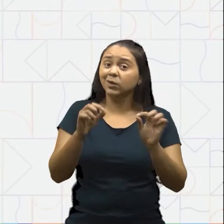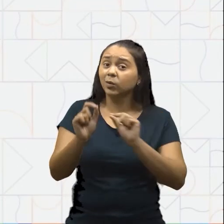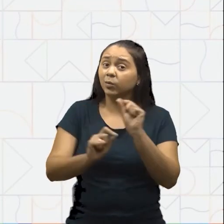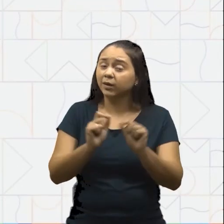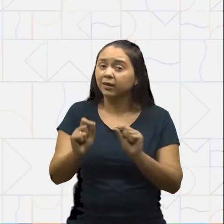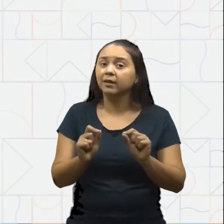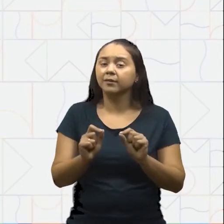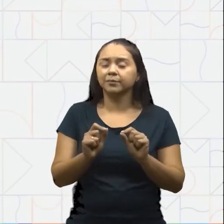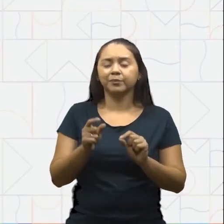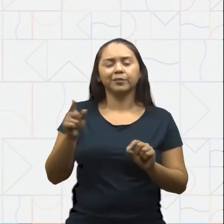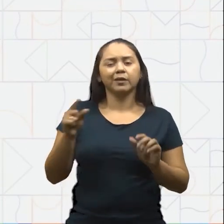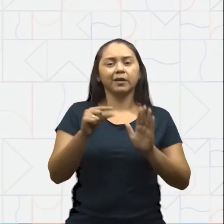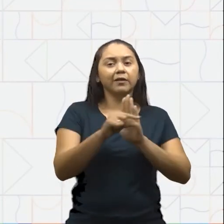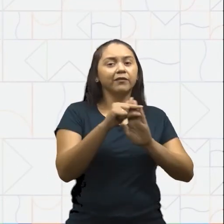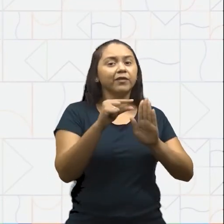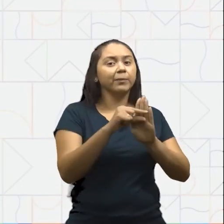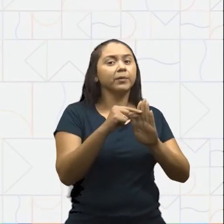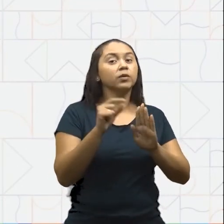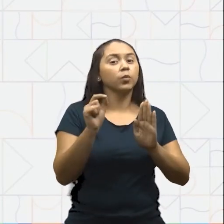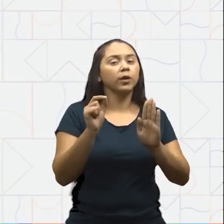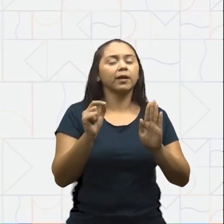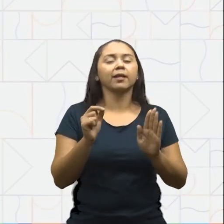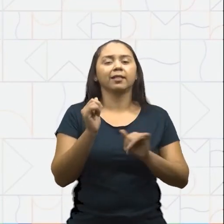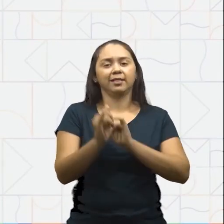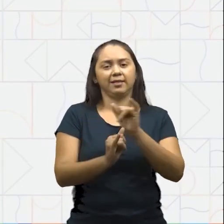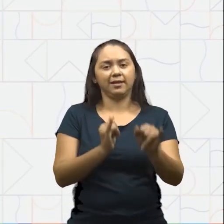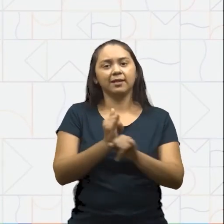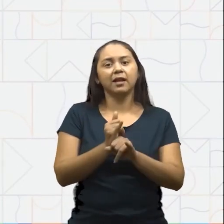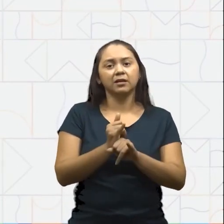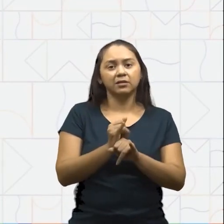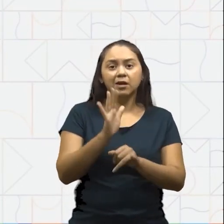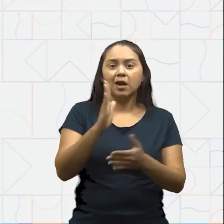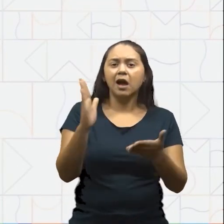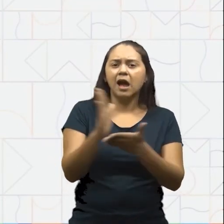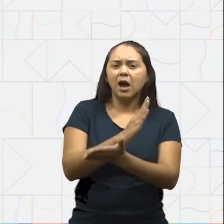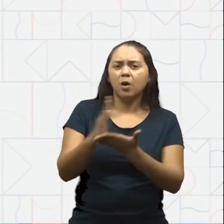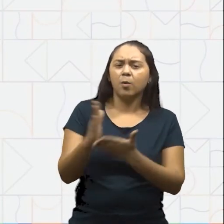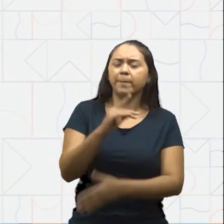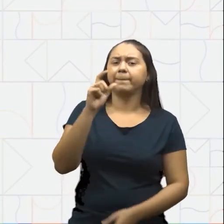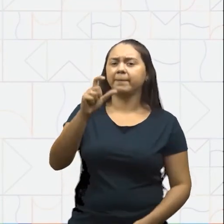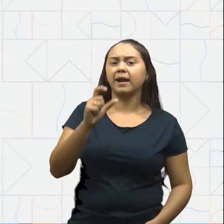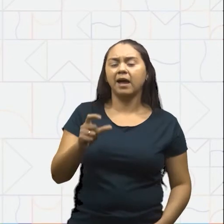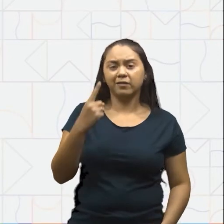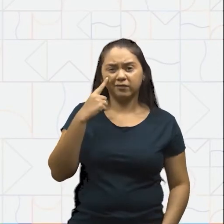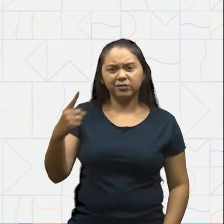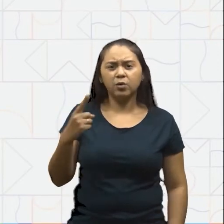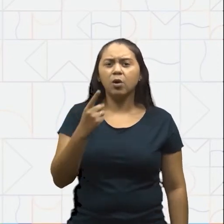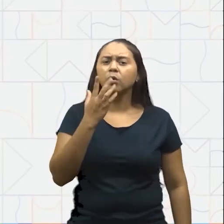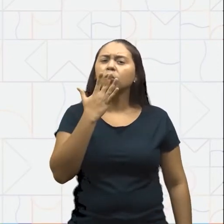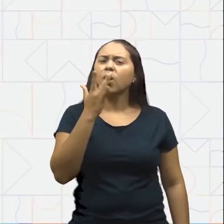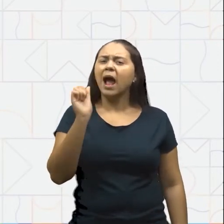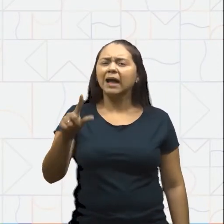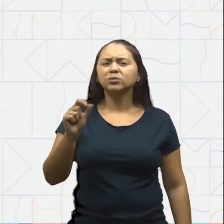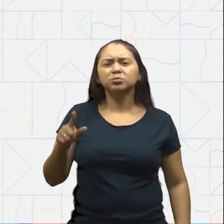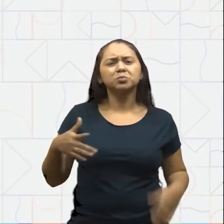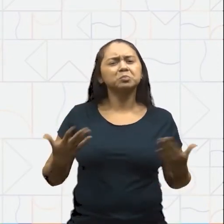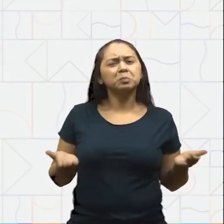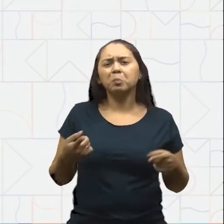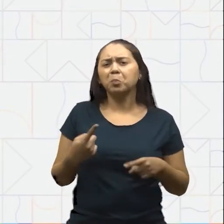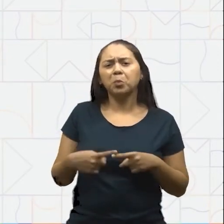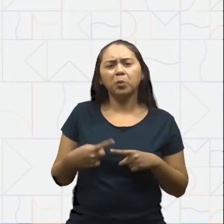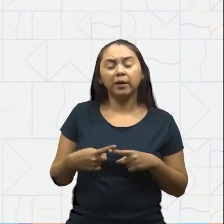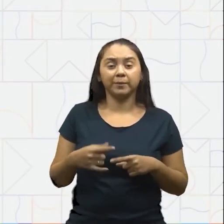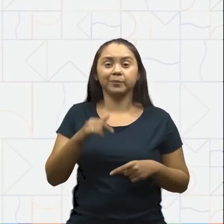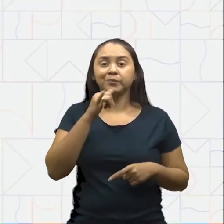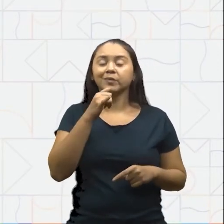interessante. Esse verbete foi tirado da internet e algumas palavras estão em azul. Isso acontece pois muitas vezes